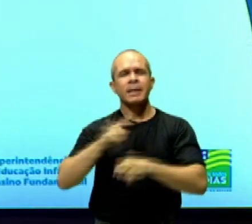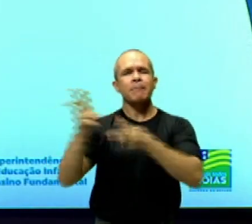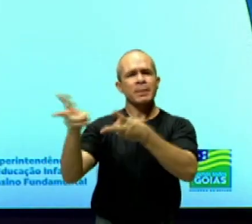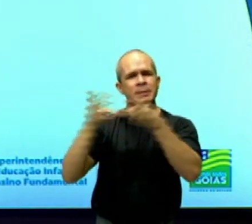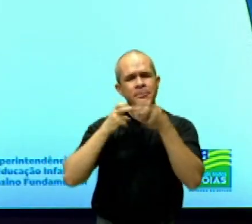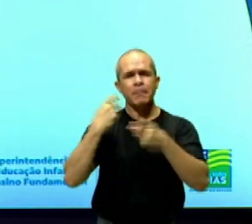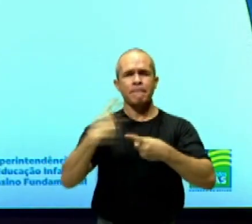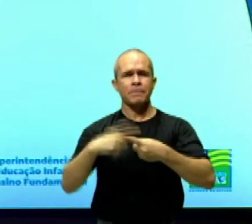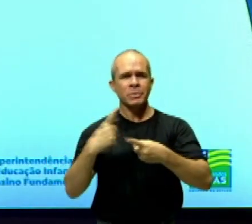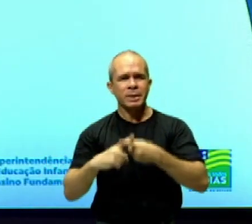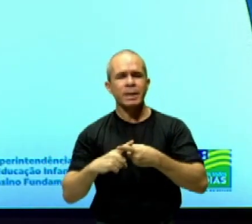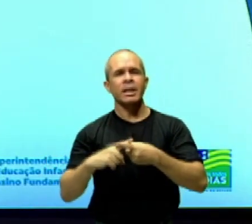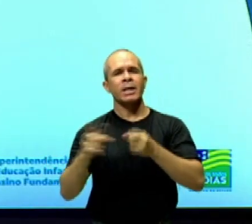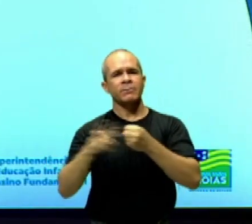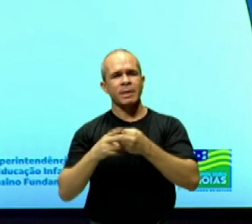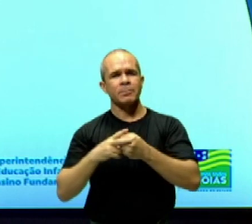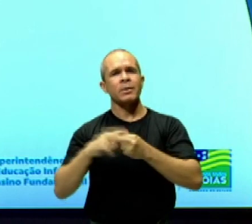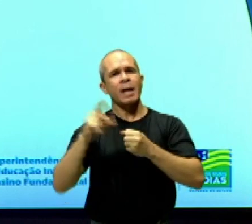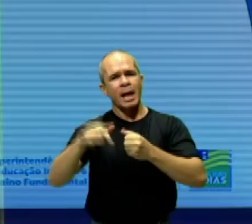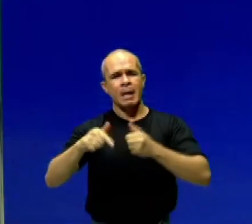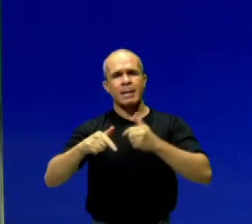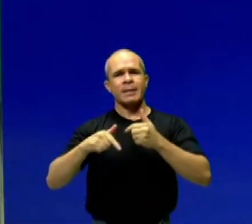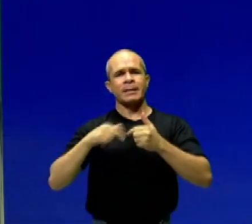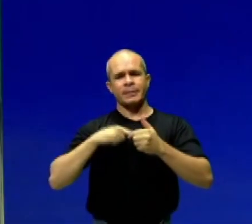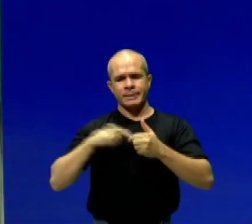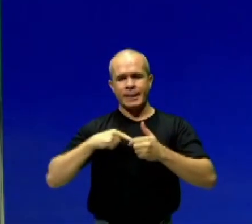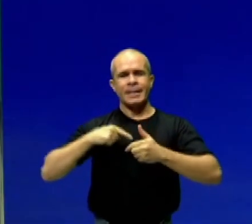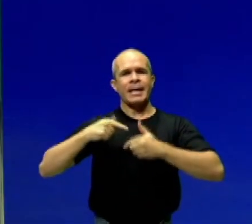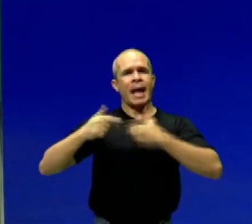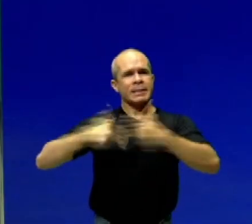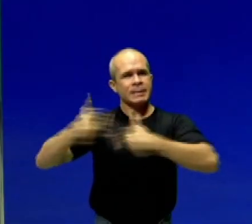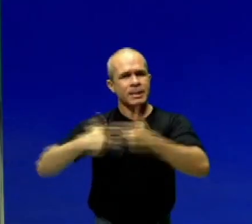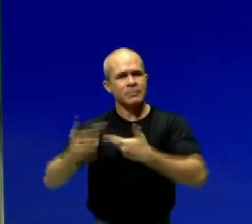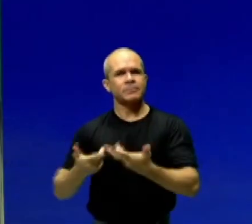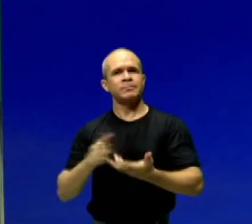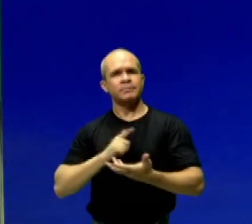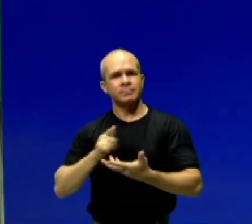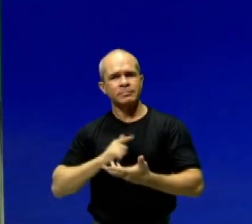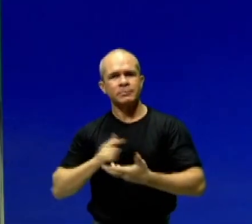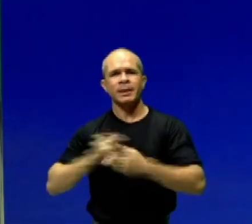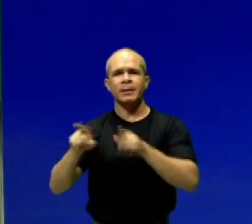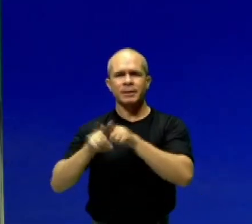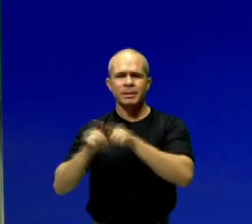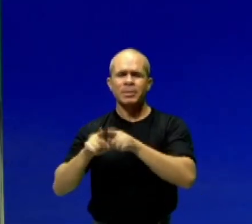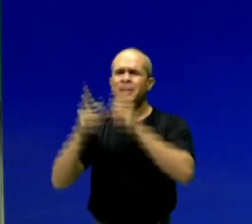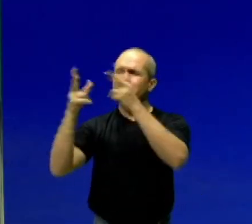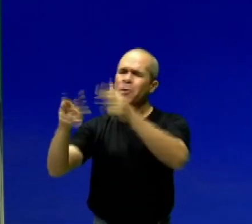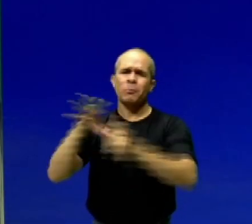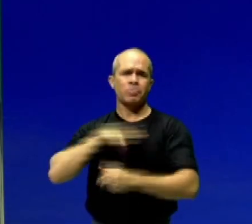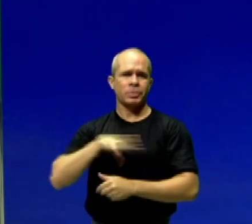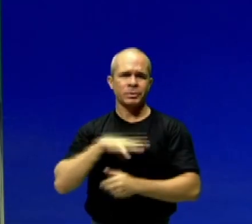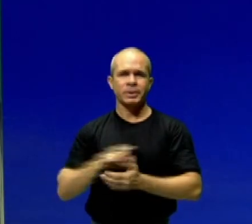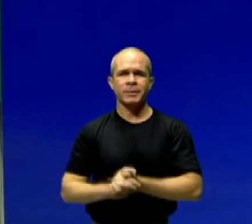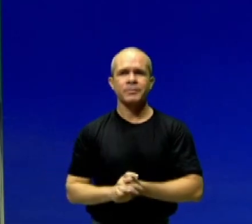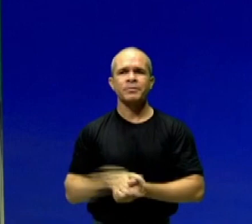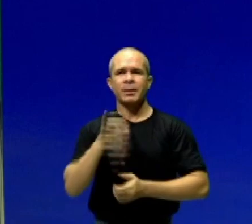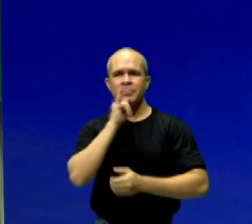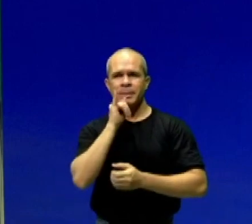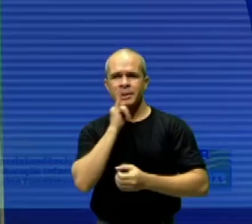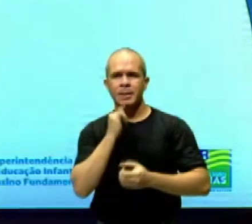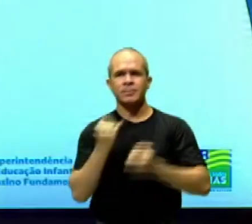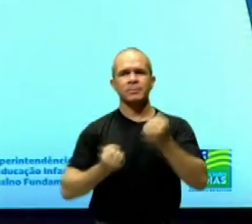verbos para indicar o quê? Ação, estado, fenômeno da natureza, do mesmo jeito que em português. Então, eu tenho aqui